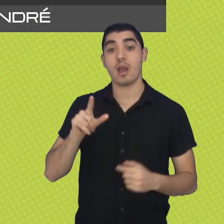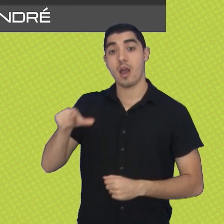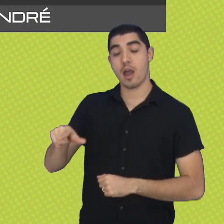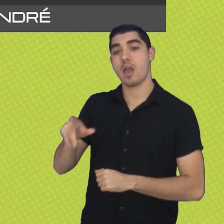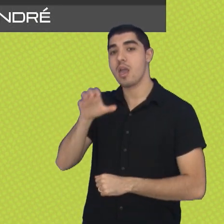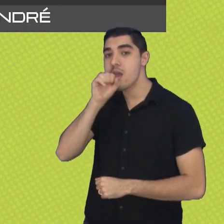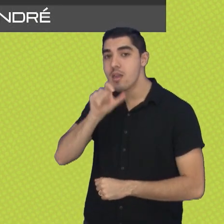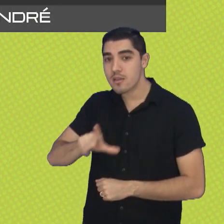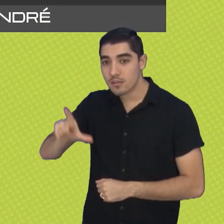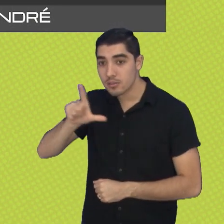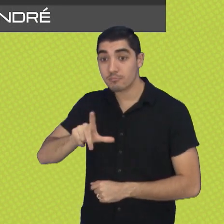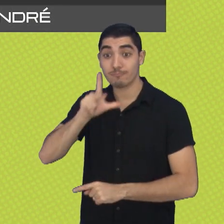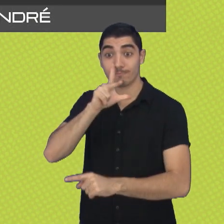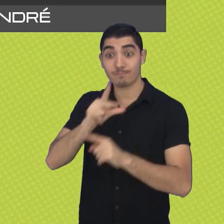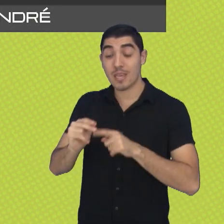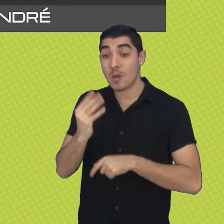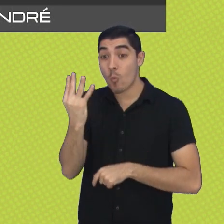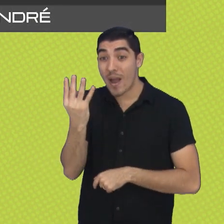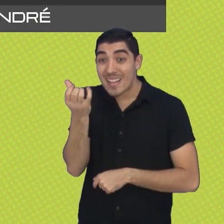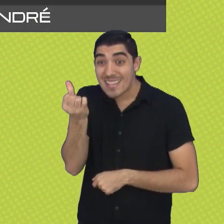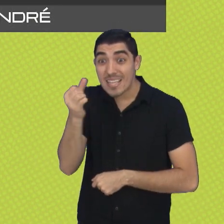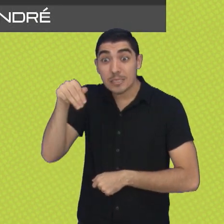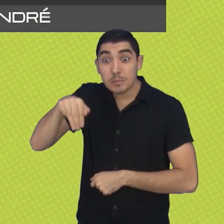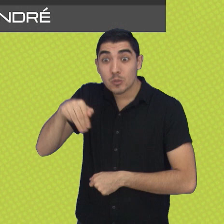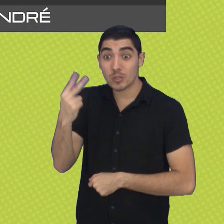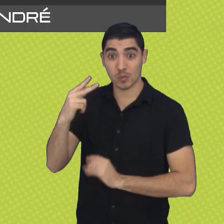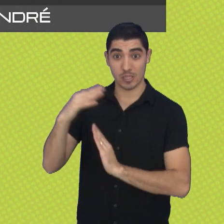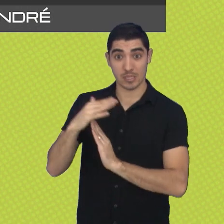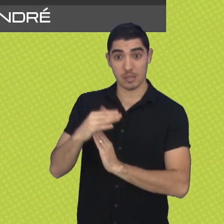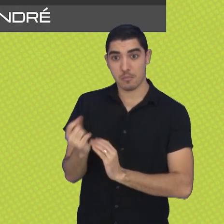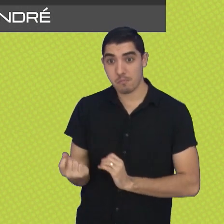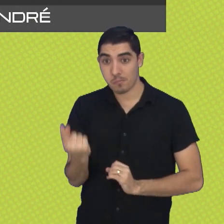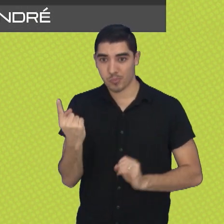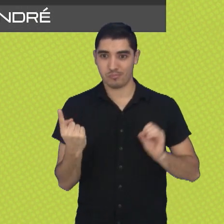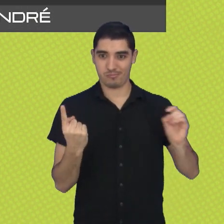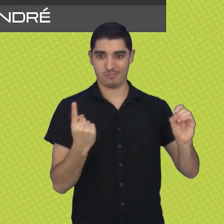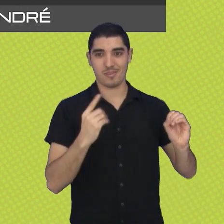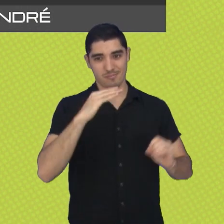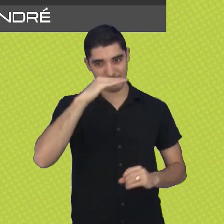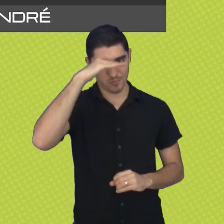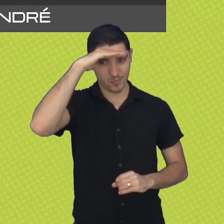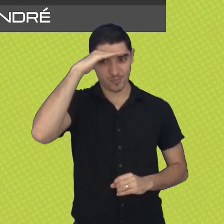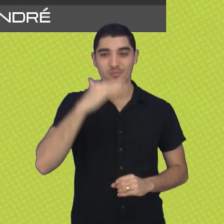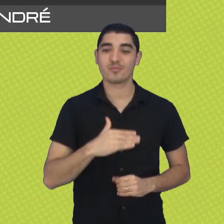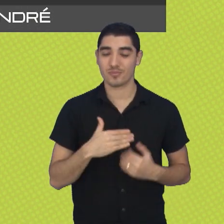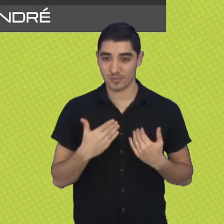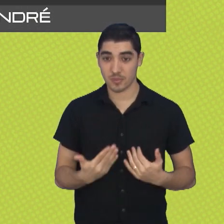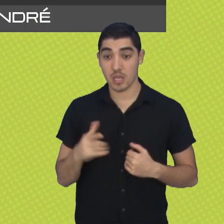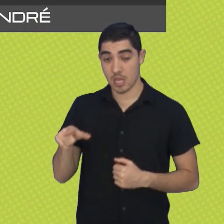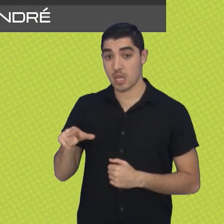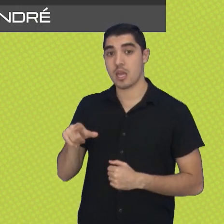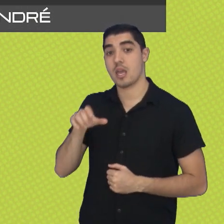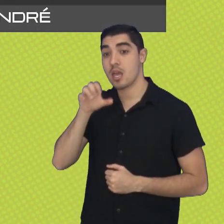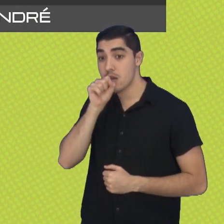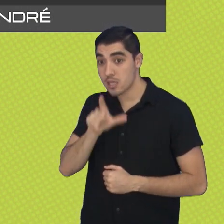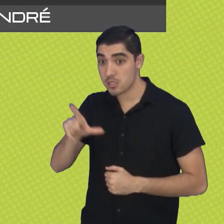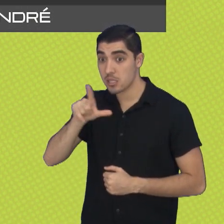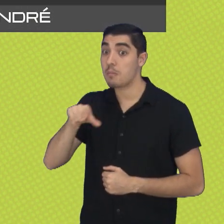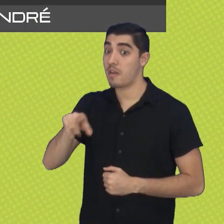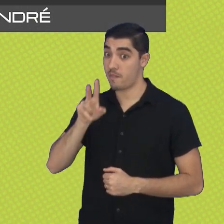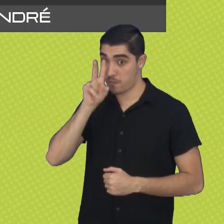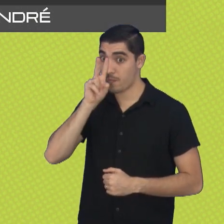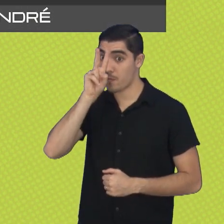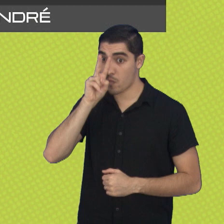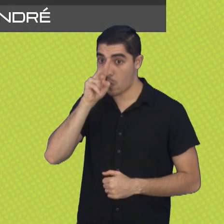venceu aos 46 do segundo tempo também. Jogo difícil lá, jogo de estreia, é complicado. Inter de Limeira, que é uma das equipes favoritas dentro do grupo, tá